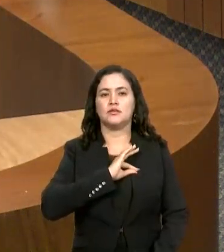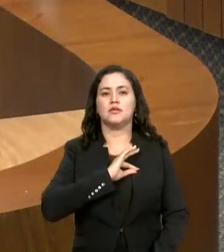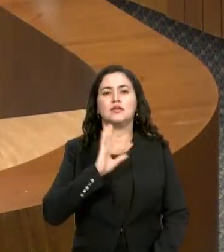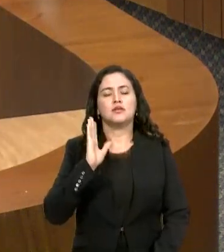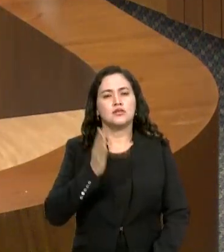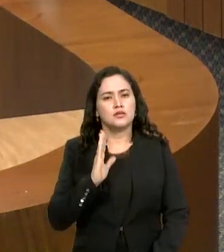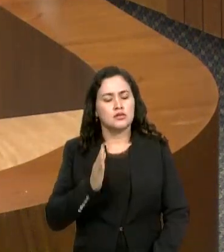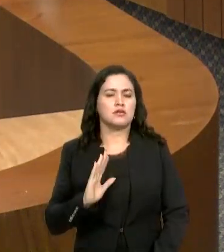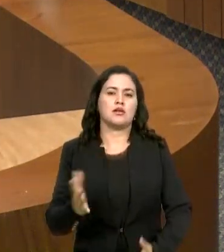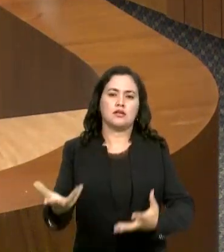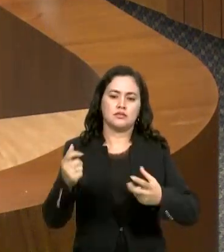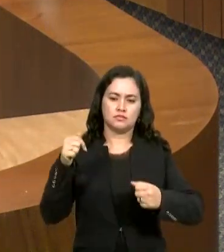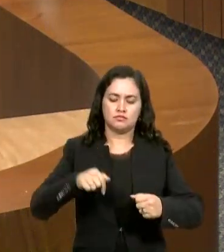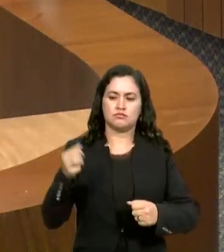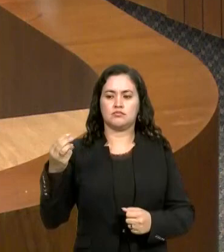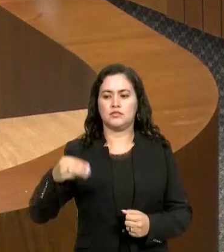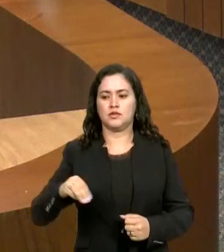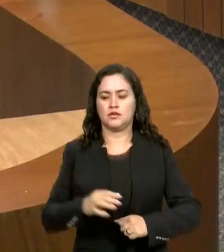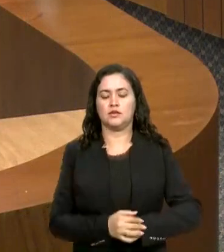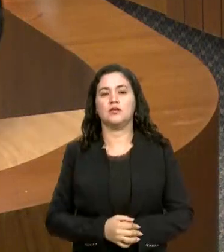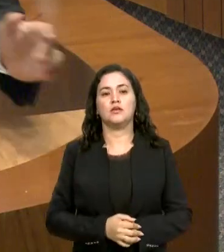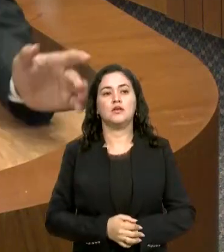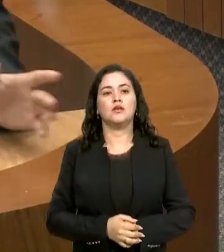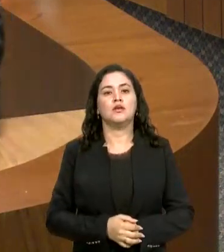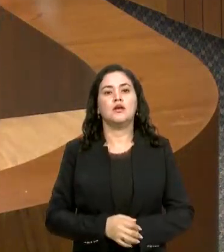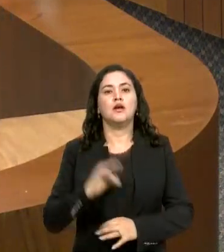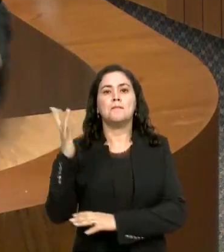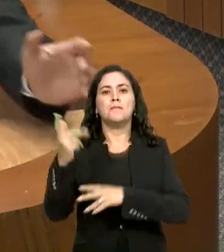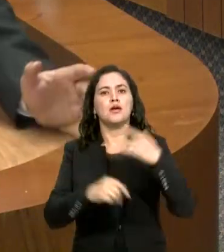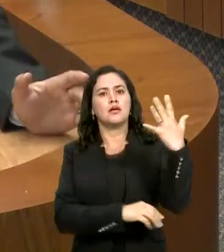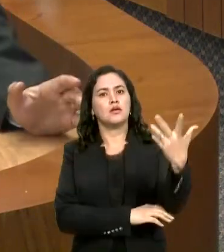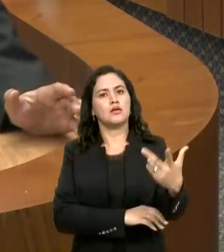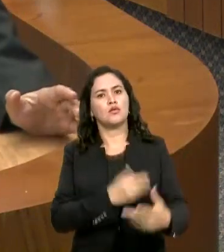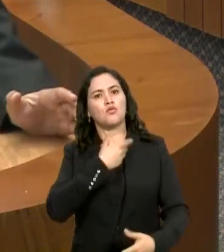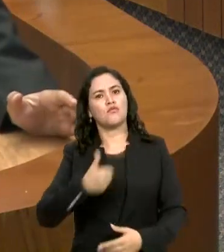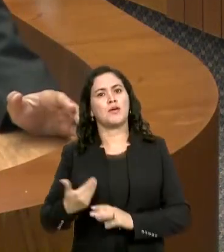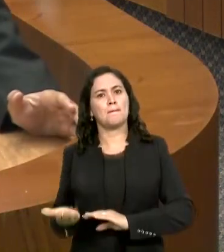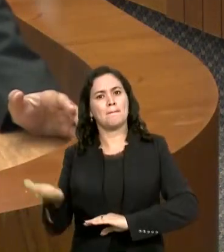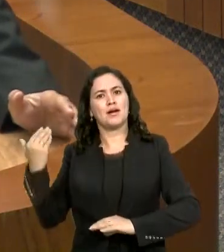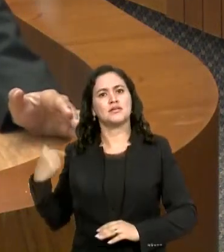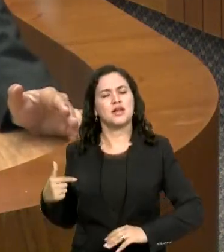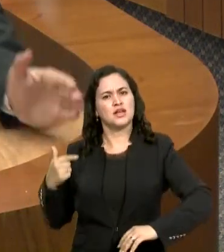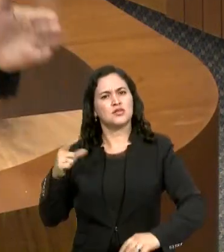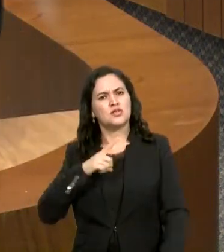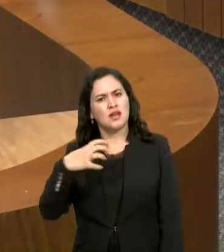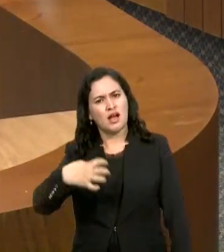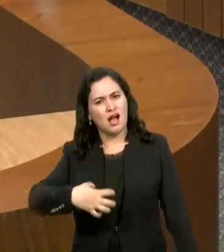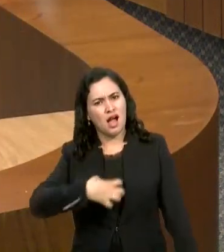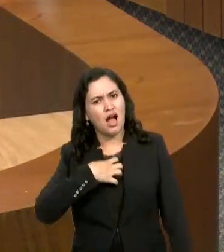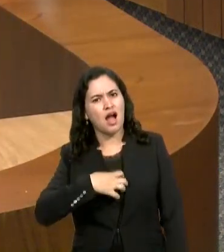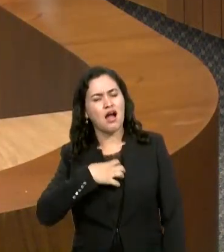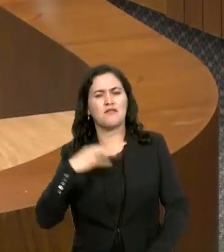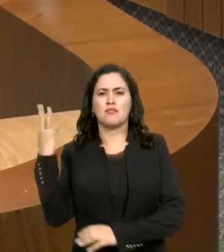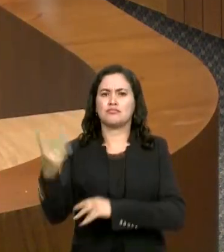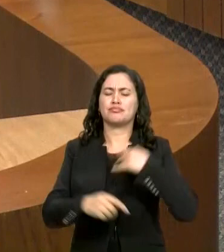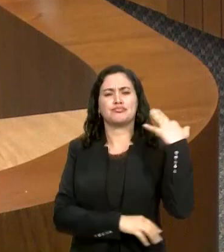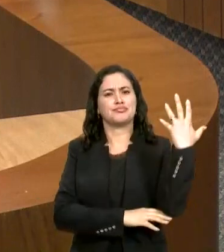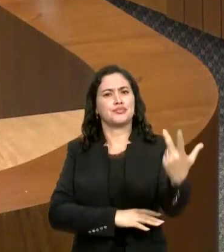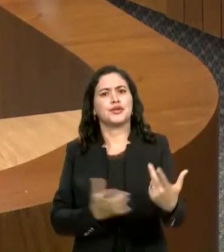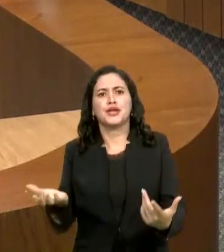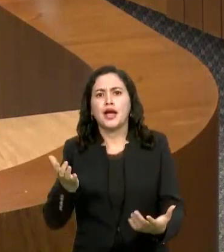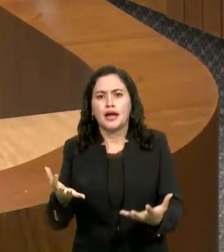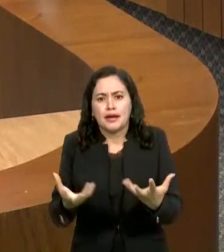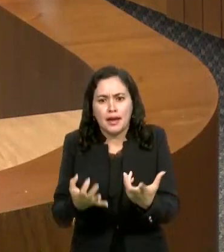O governo anterior tinha uma raiva danada do meio ambiente, queria queimar tudo, tocar fogo na Amazônia. A gente volta a ter o Fórum